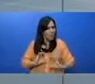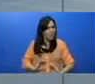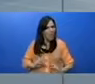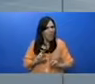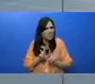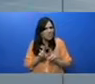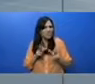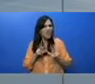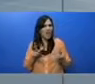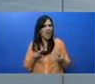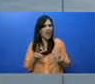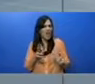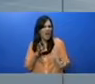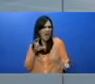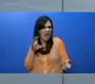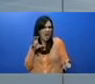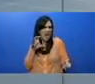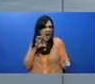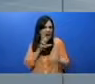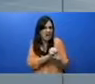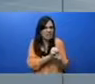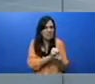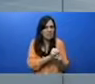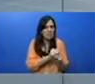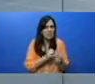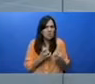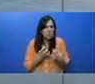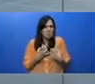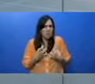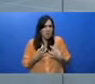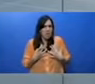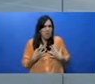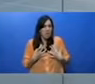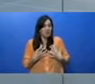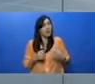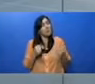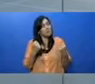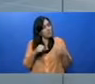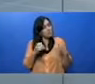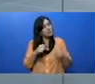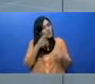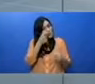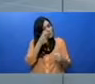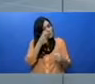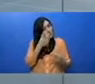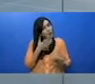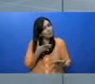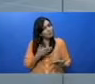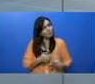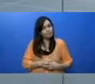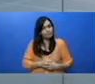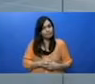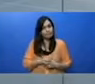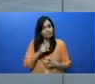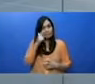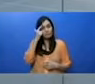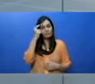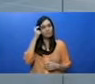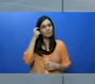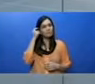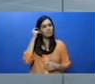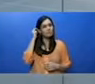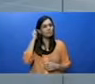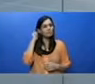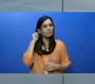está agressivo, ele está com medo? Observações que nós devemos fazer. Será que esse animal foi